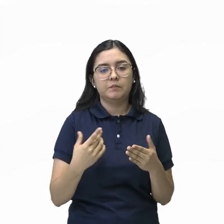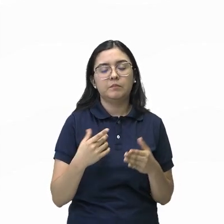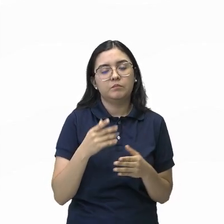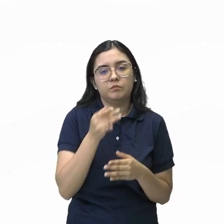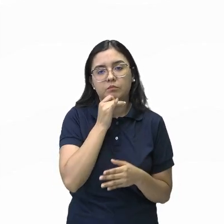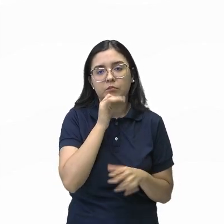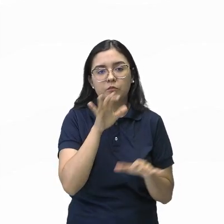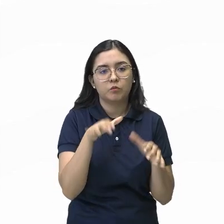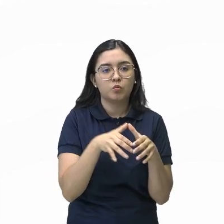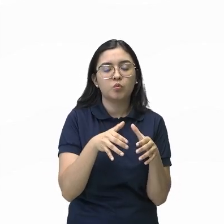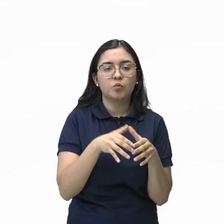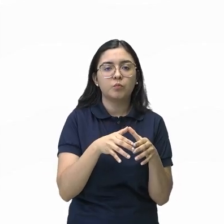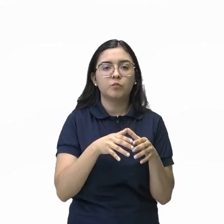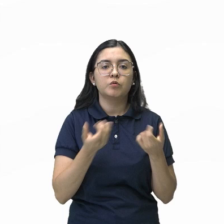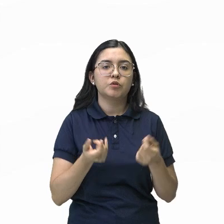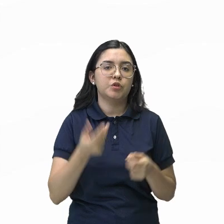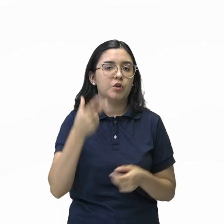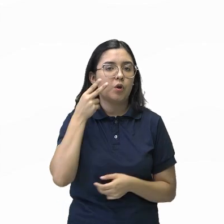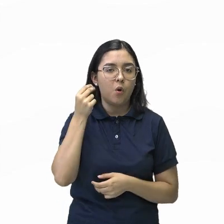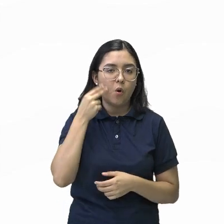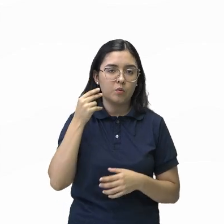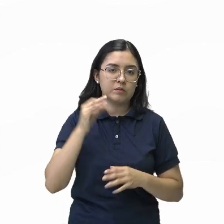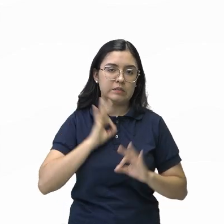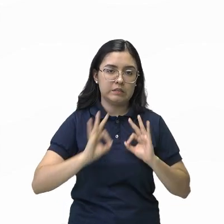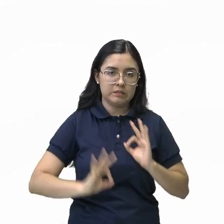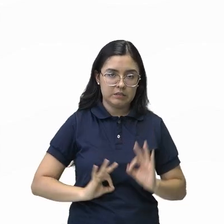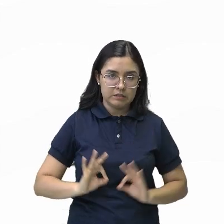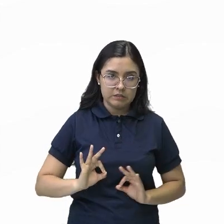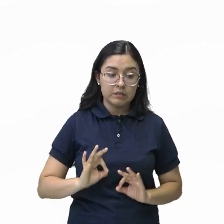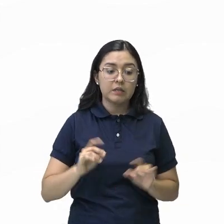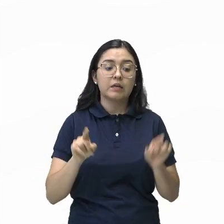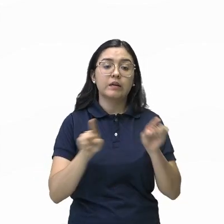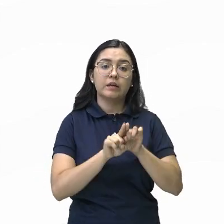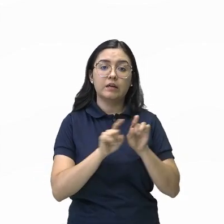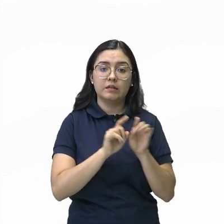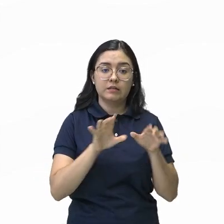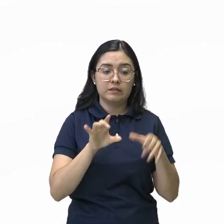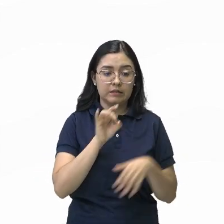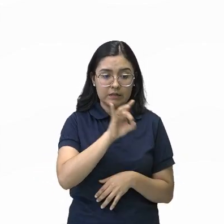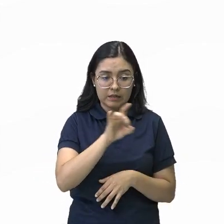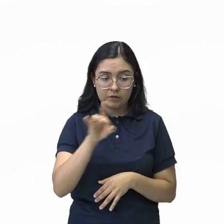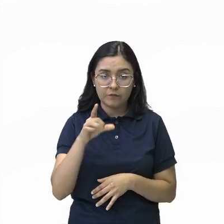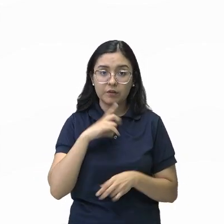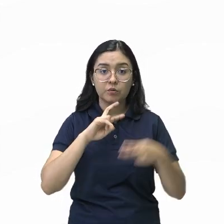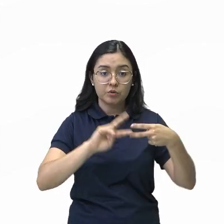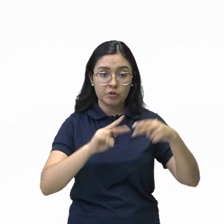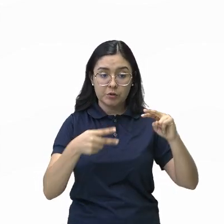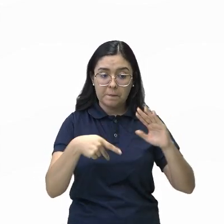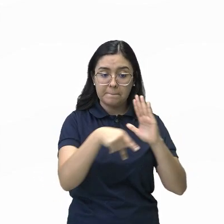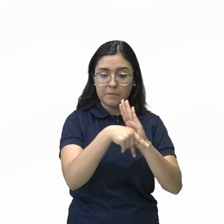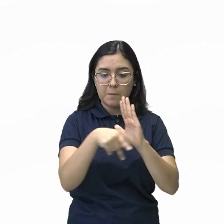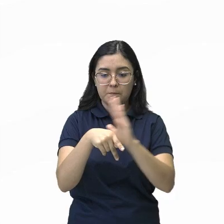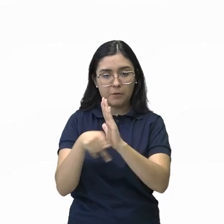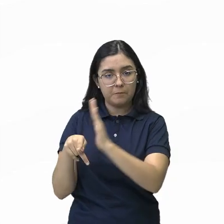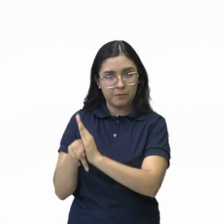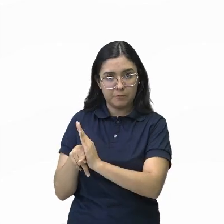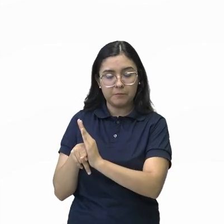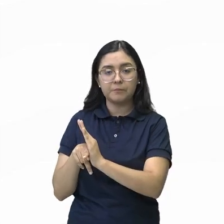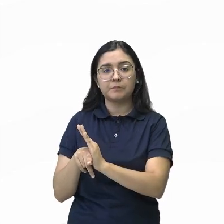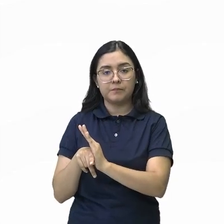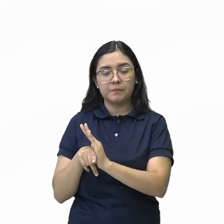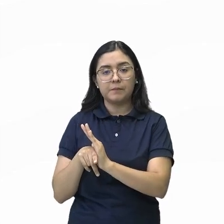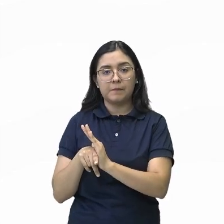por exemplo, de onças, cada indivíduo daquele vai ter um conjunto de genes muito específico, né,